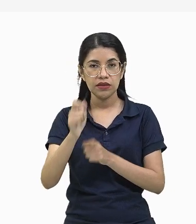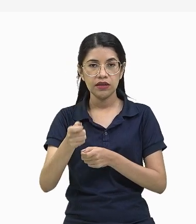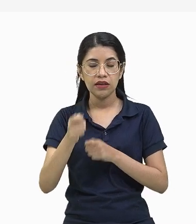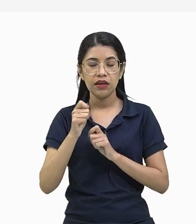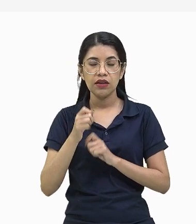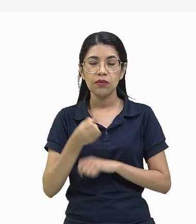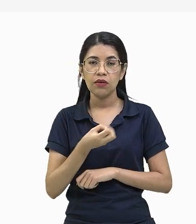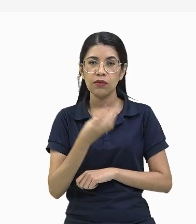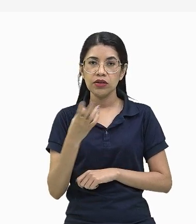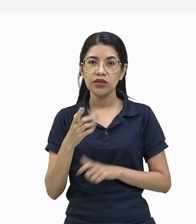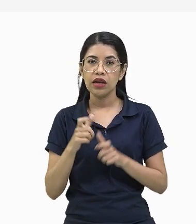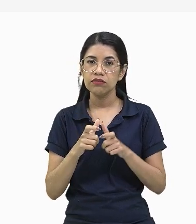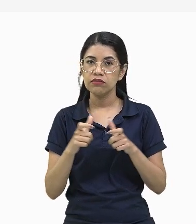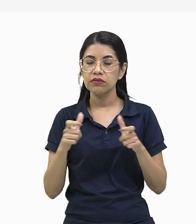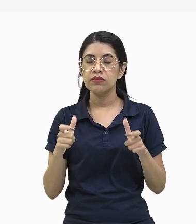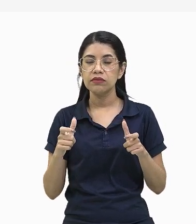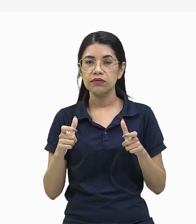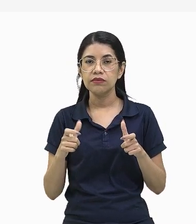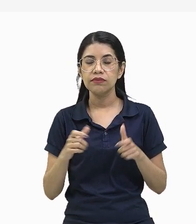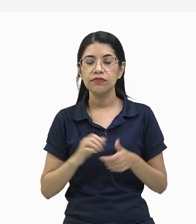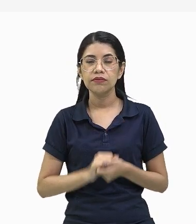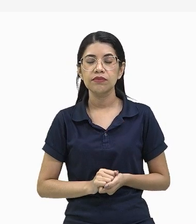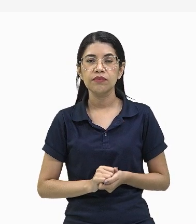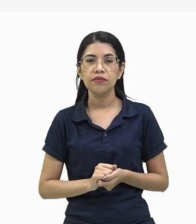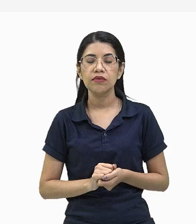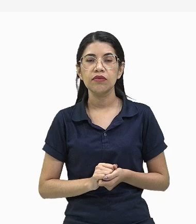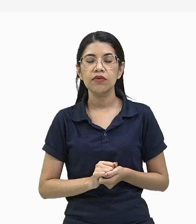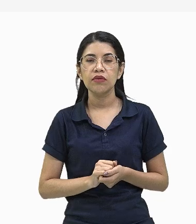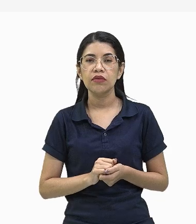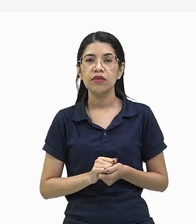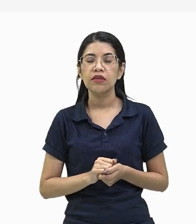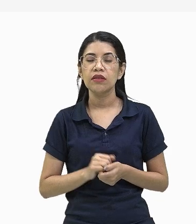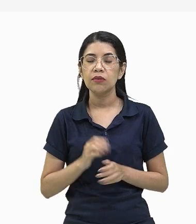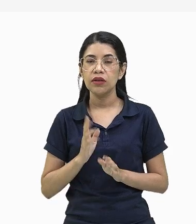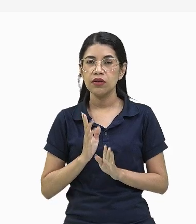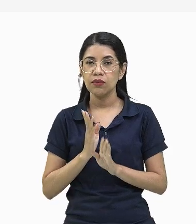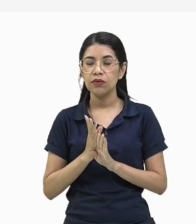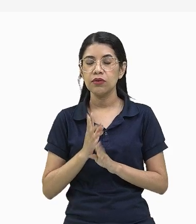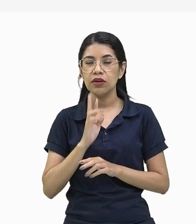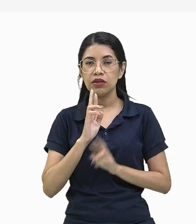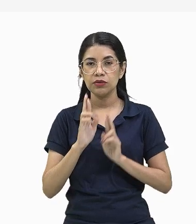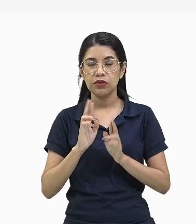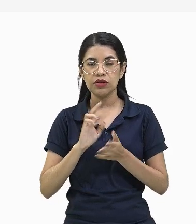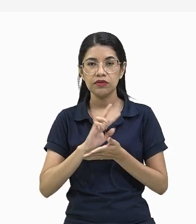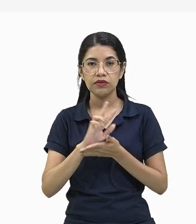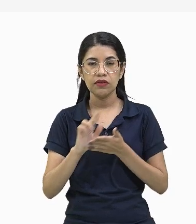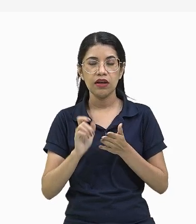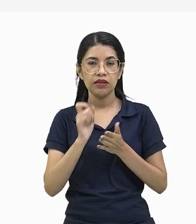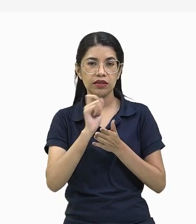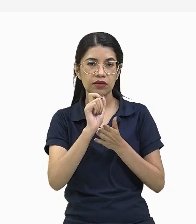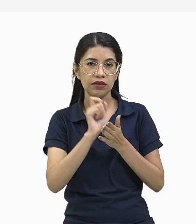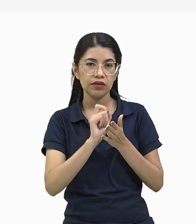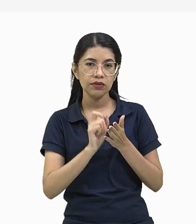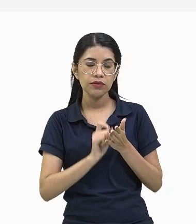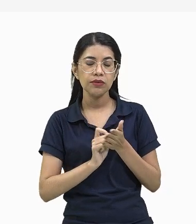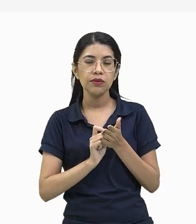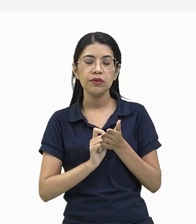quantitativo bem grande aí, né? A partir do que eles responderam, eles fizeram as anotações,